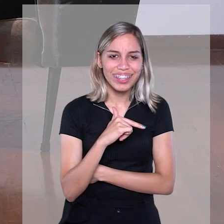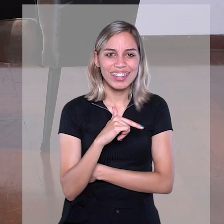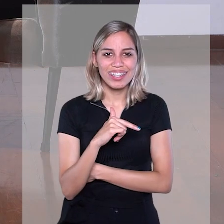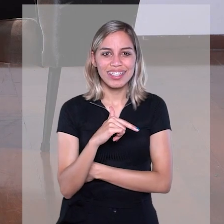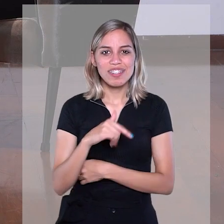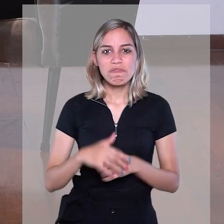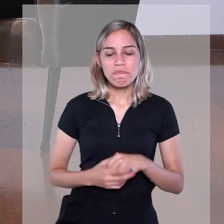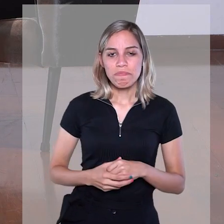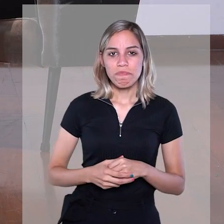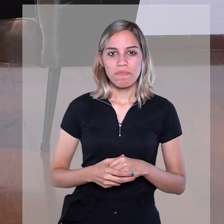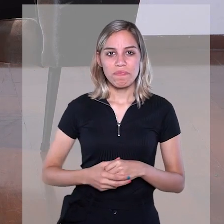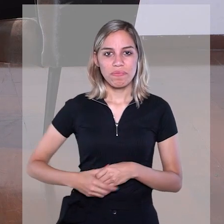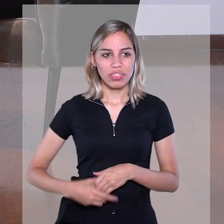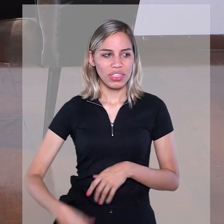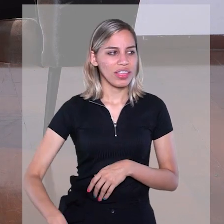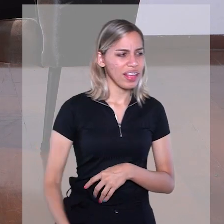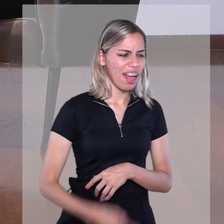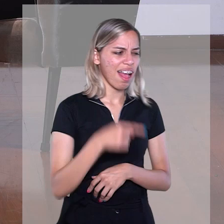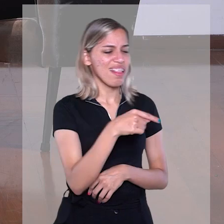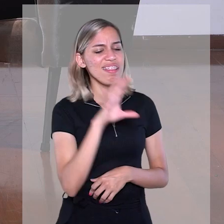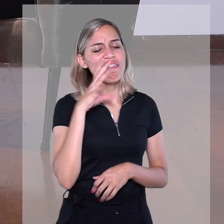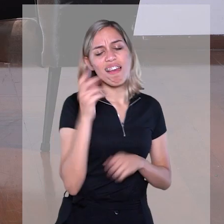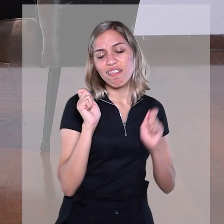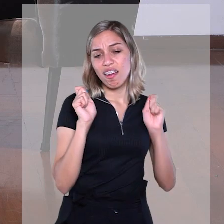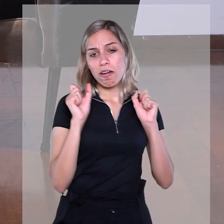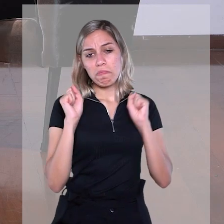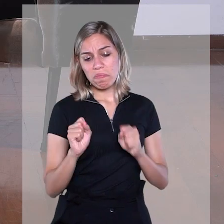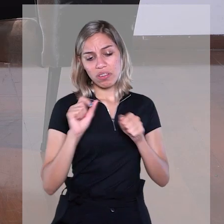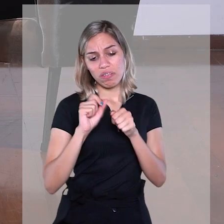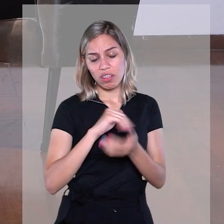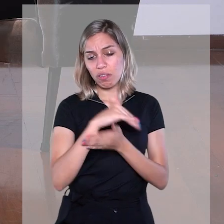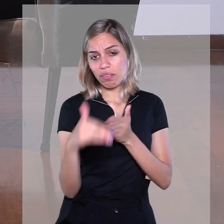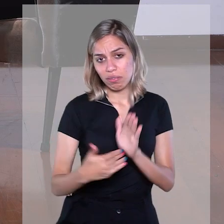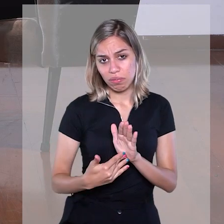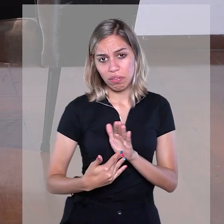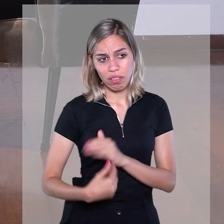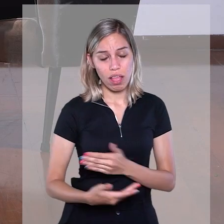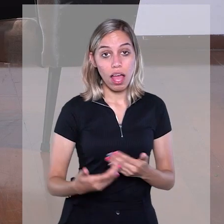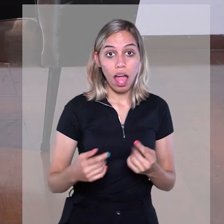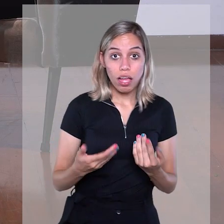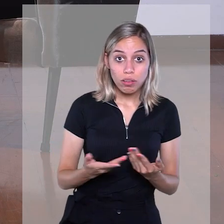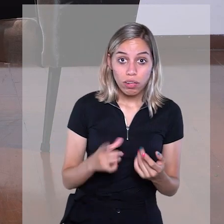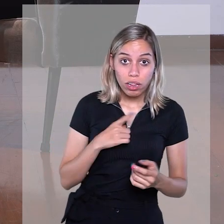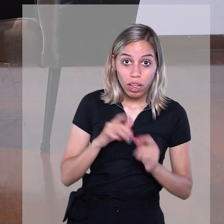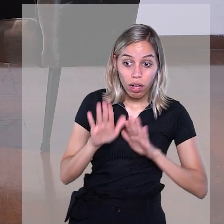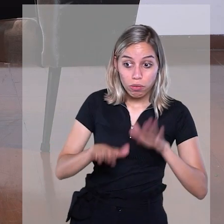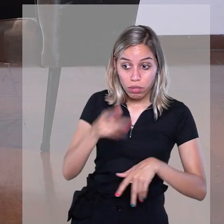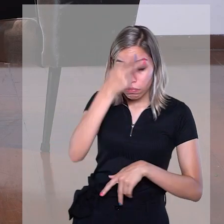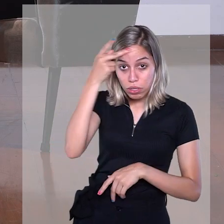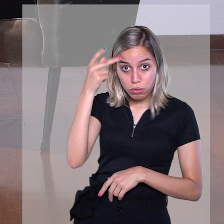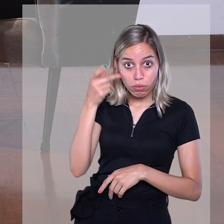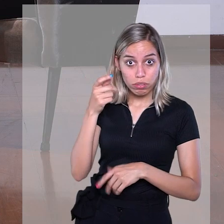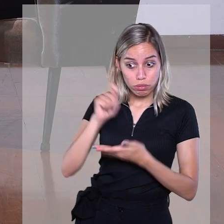escárnio. Ele acha que pode fazer tudo. Pessoas que agora escrevem teses a meu respeito. E diziam assim, mas ele acha que pode